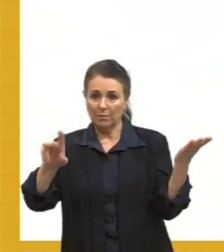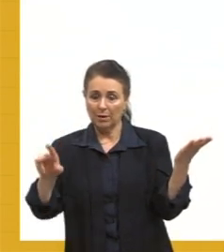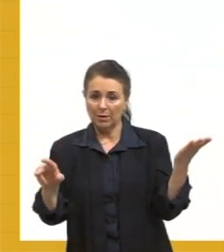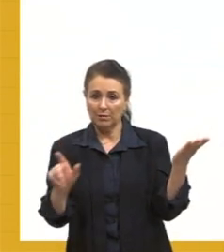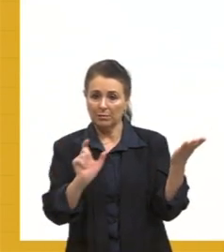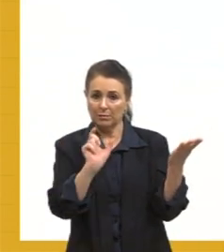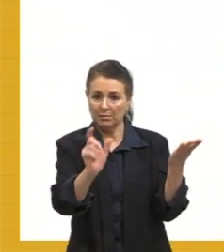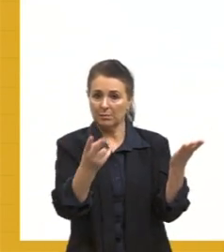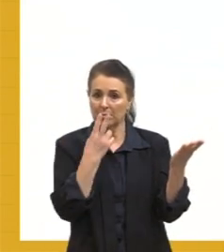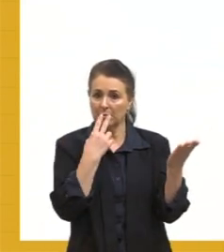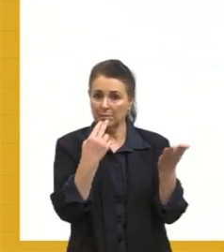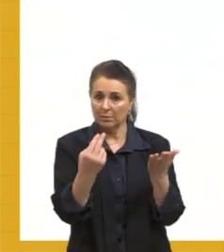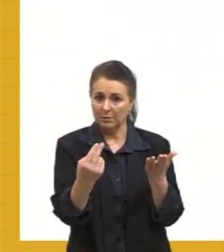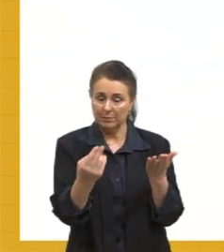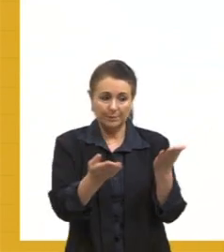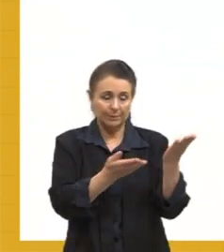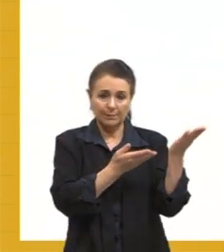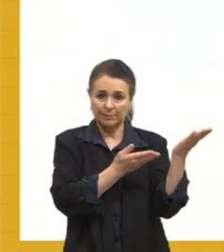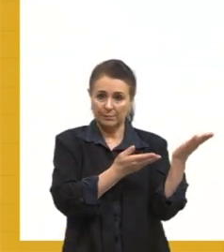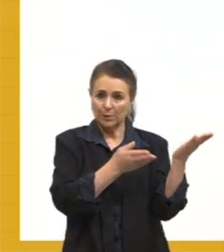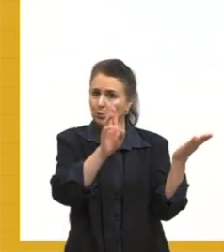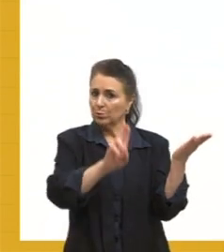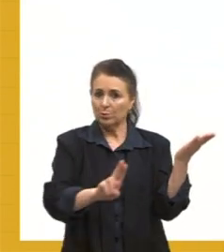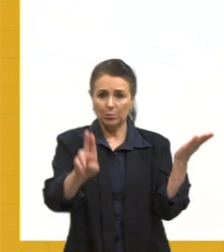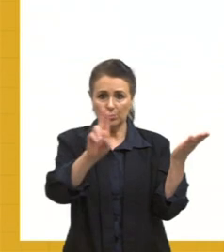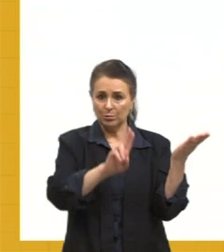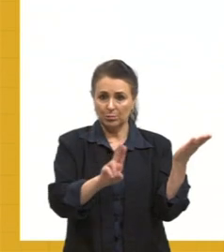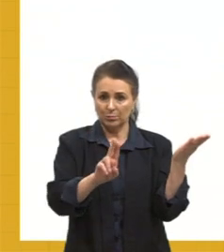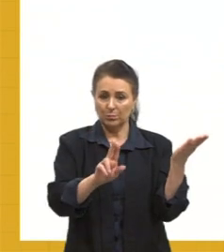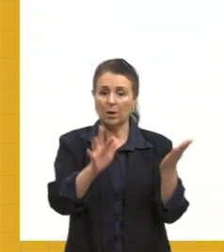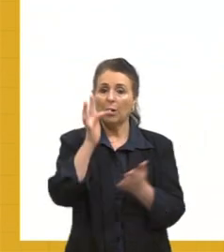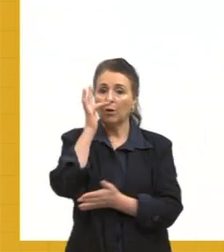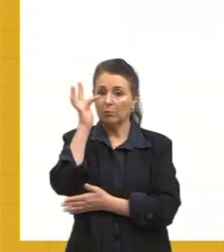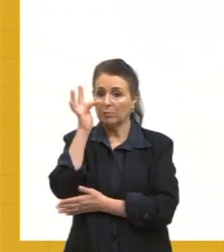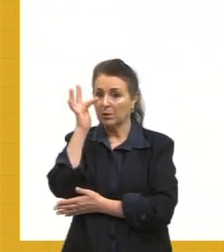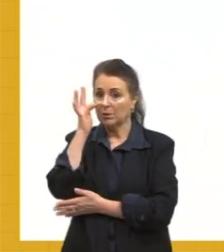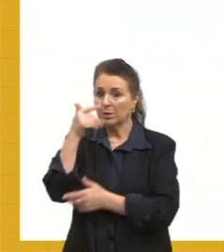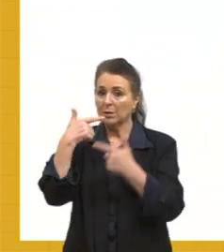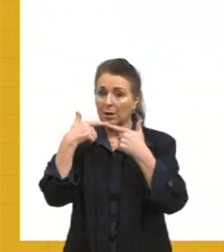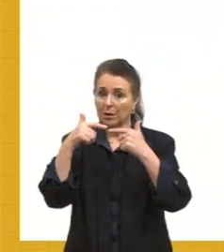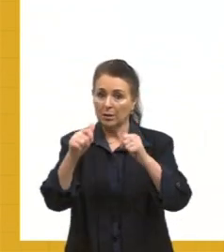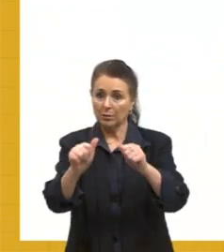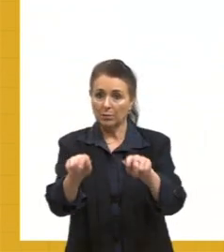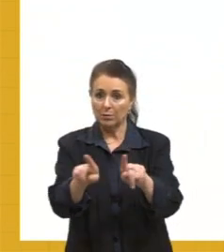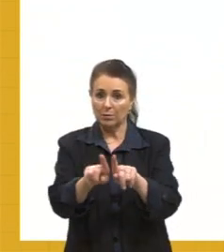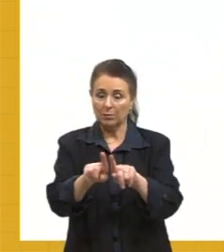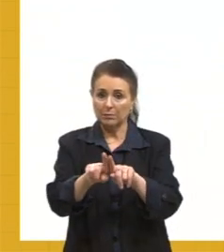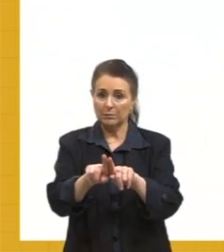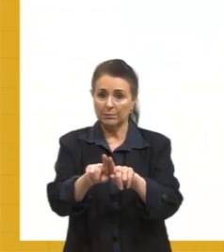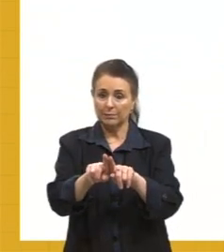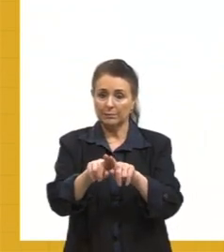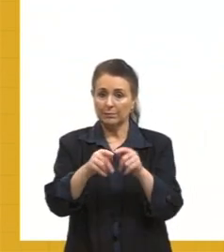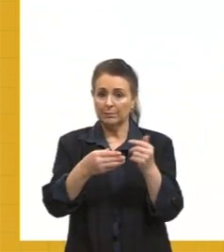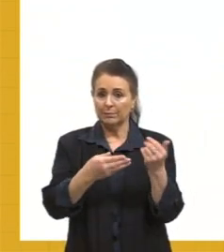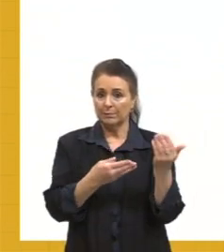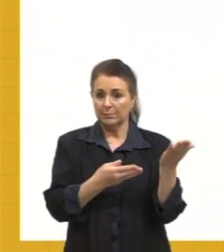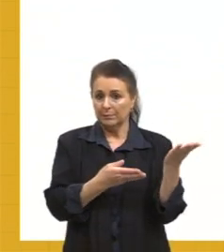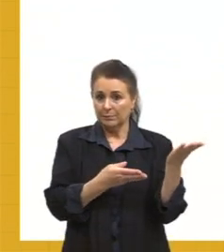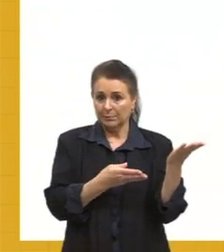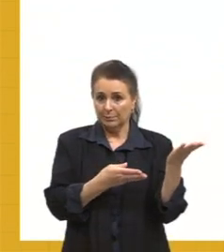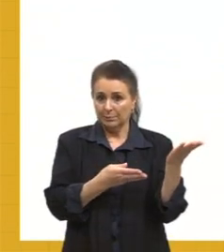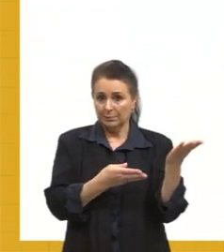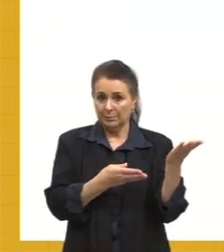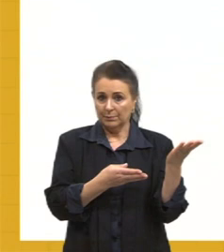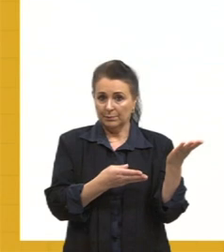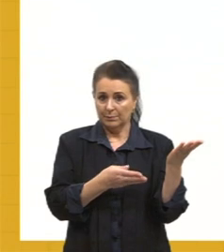palavras muito comuns no nosso dia a dia o francês também traz a machina a Liberty né